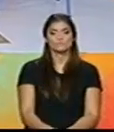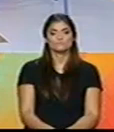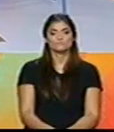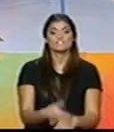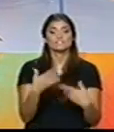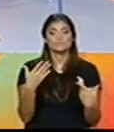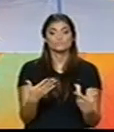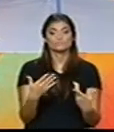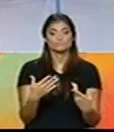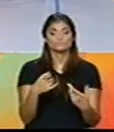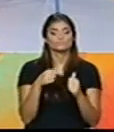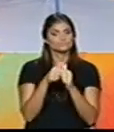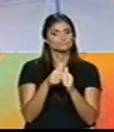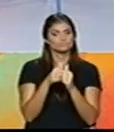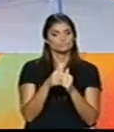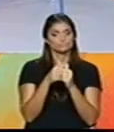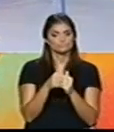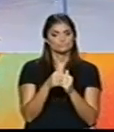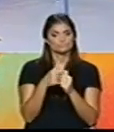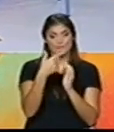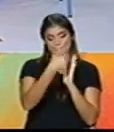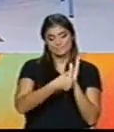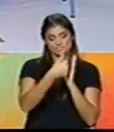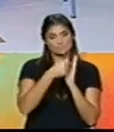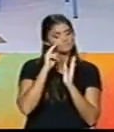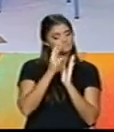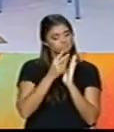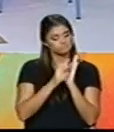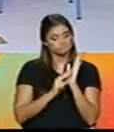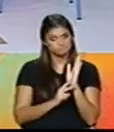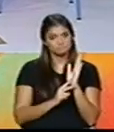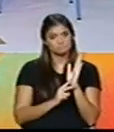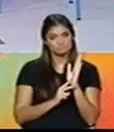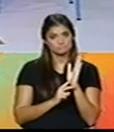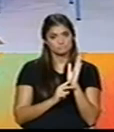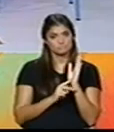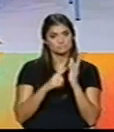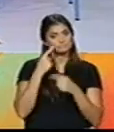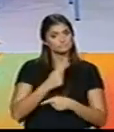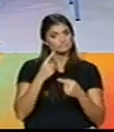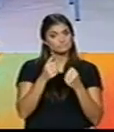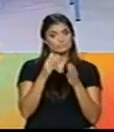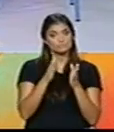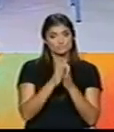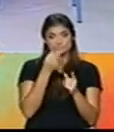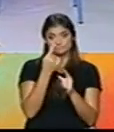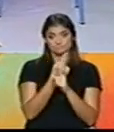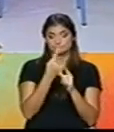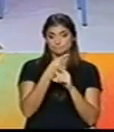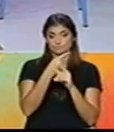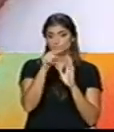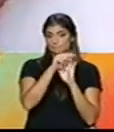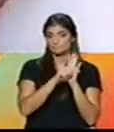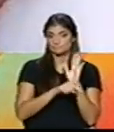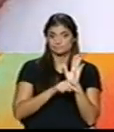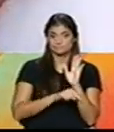Então, enquanto acompanhamos aqui a página, vamos podemos também partilhar os ingredientes. Sim. Para todos, nesta página